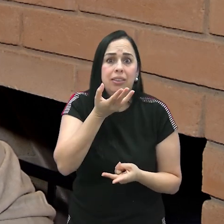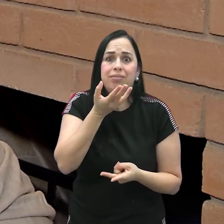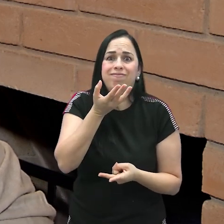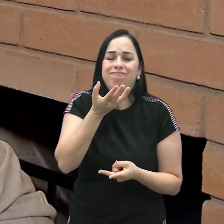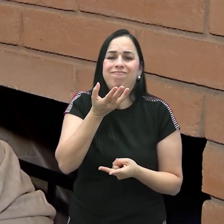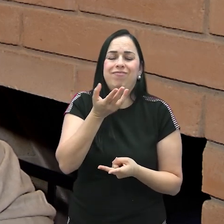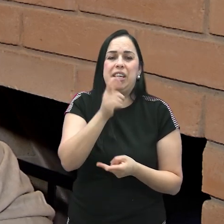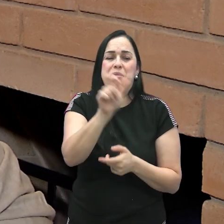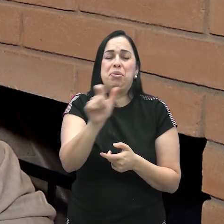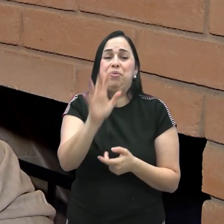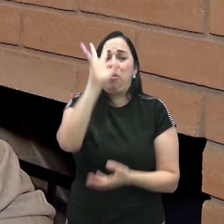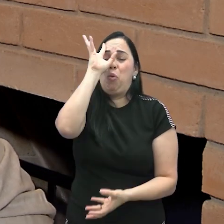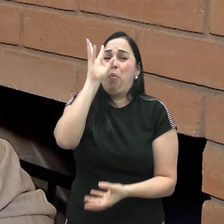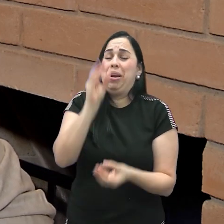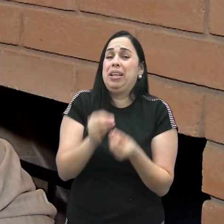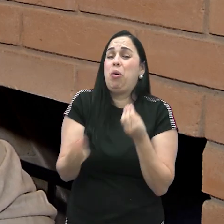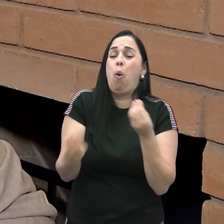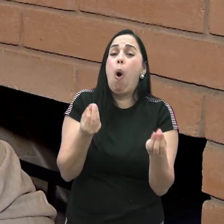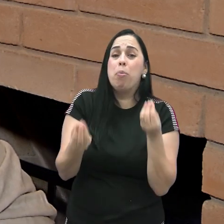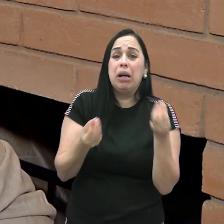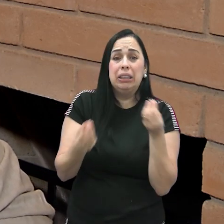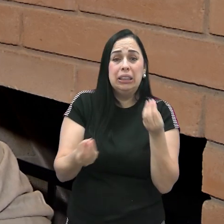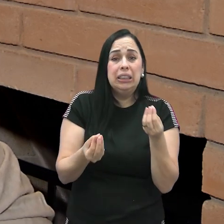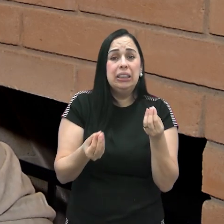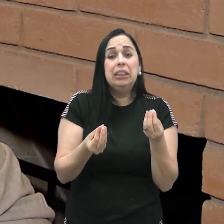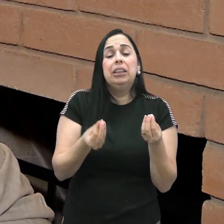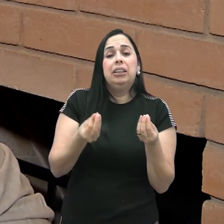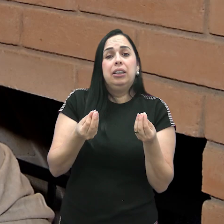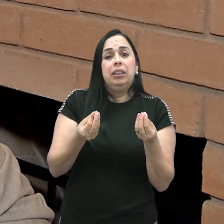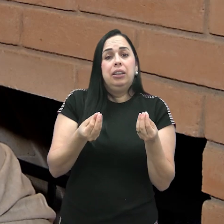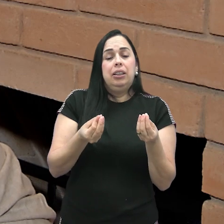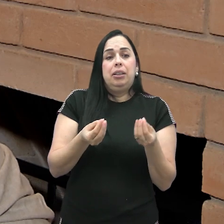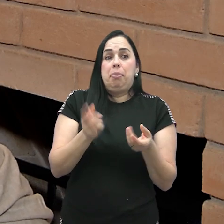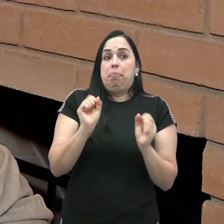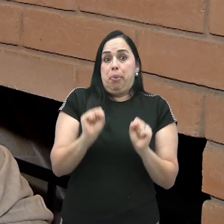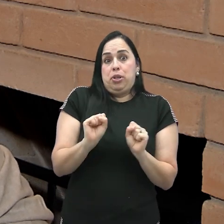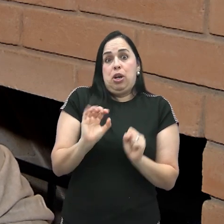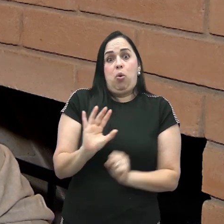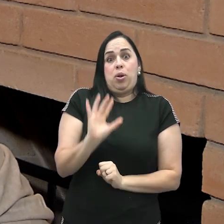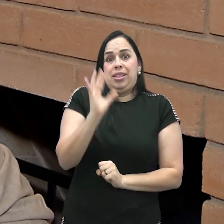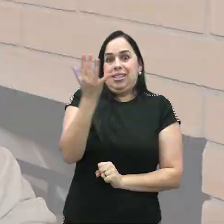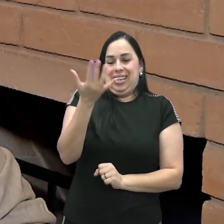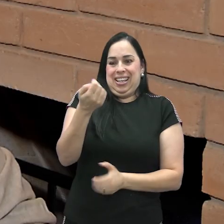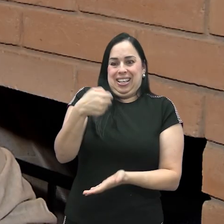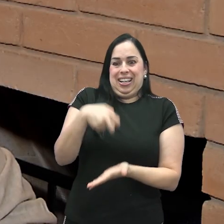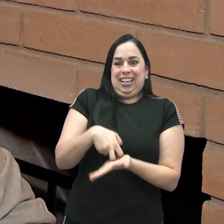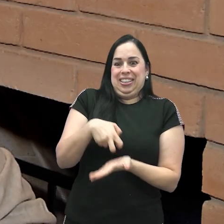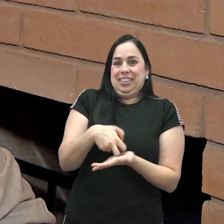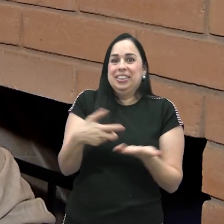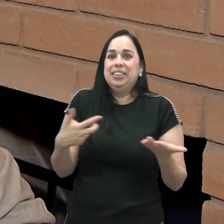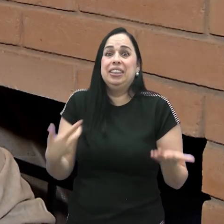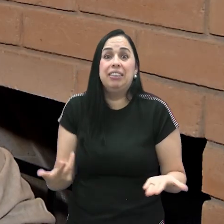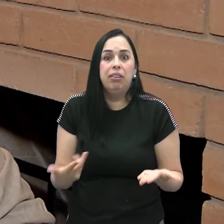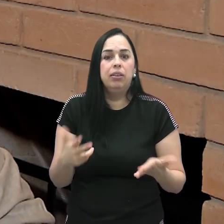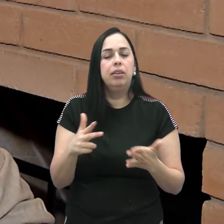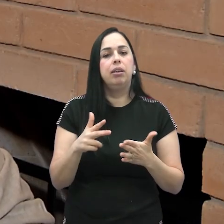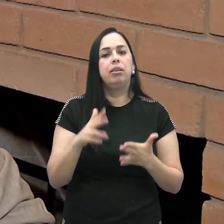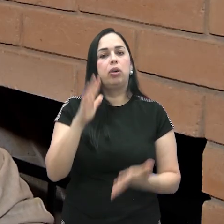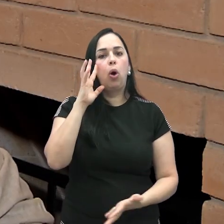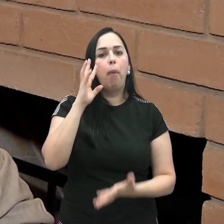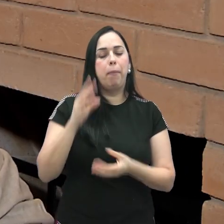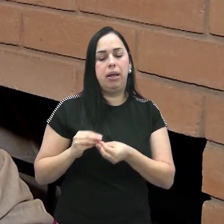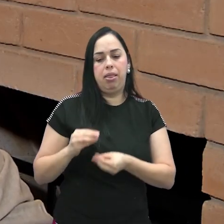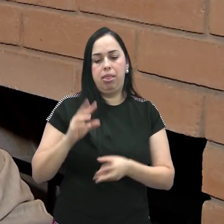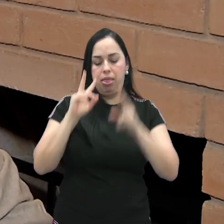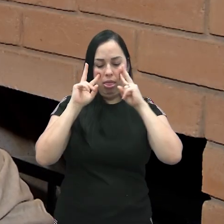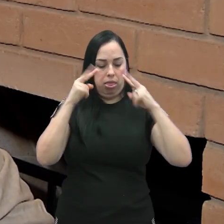na empresa e como aquilo vai ser entendido e como que você poderia ser penalizado por alguma coisa. Então, acho que esse